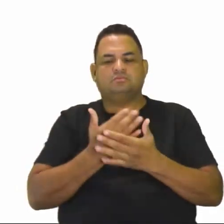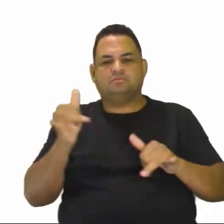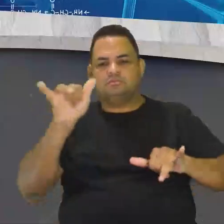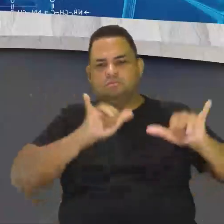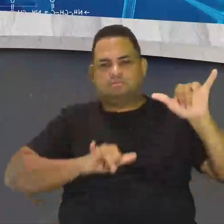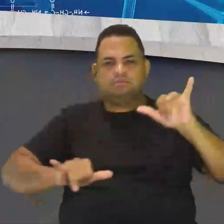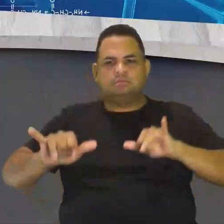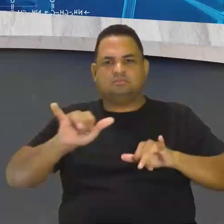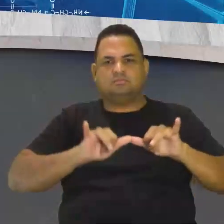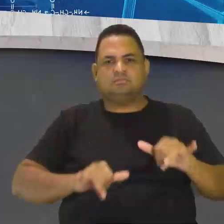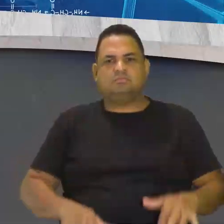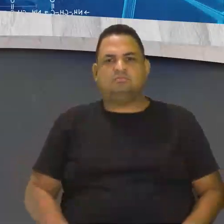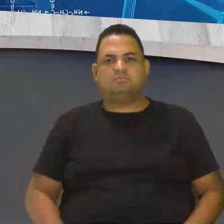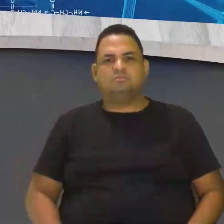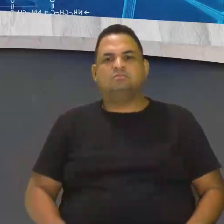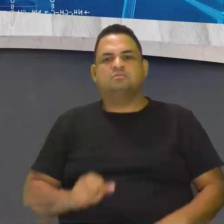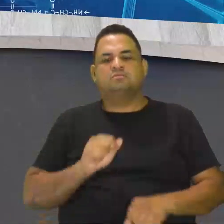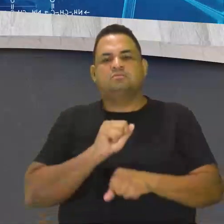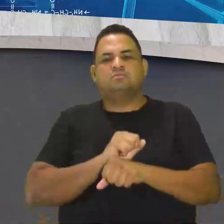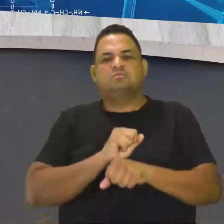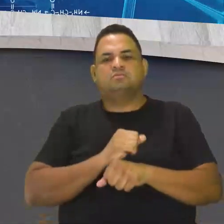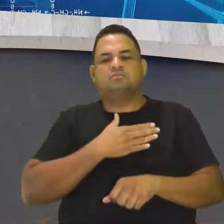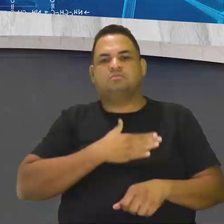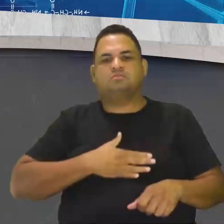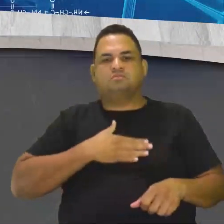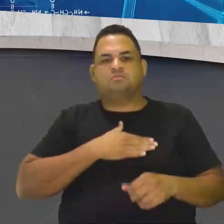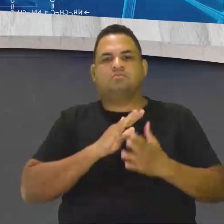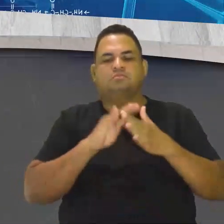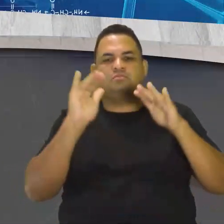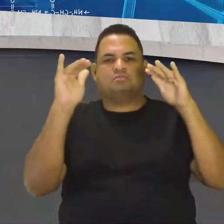de Química. Espero que vocês tenham gostado e